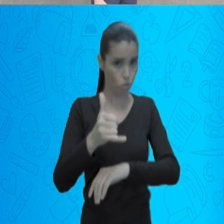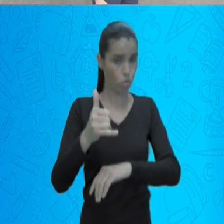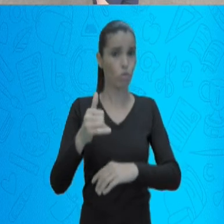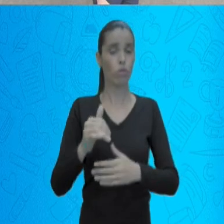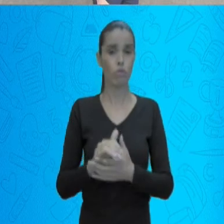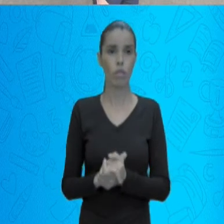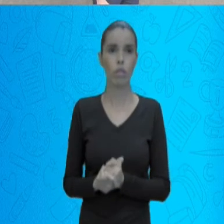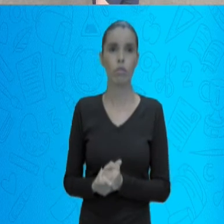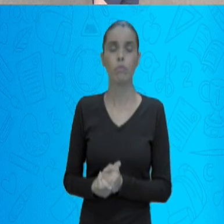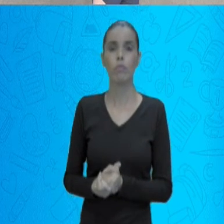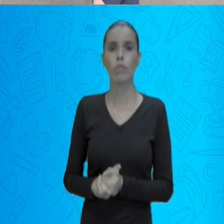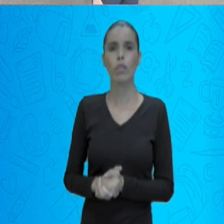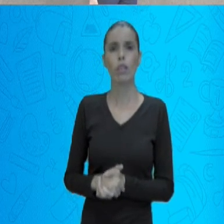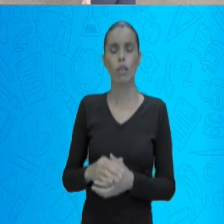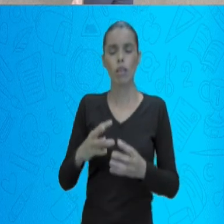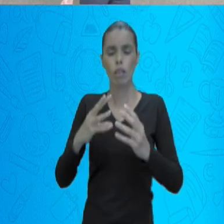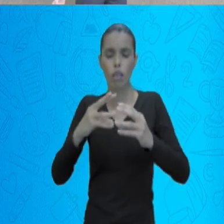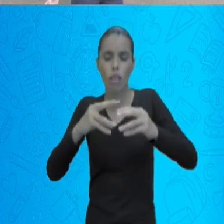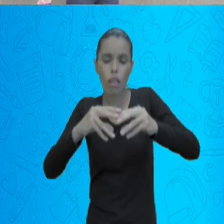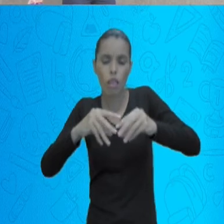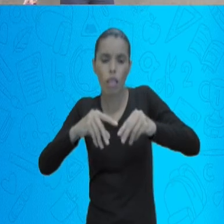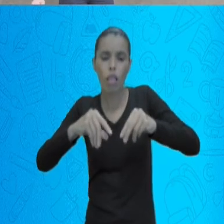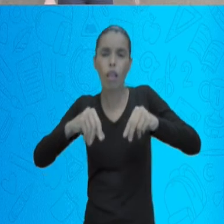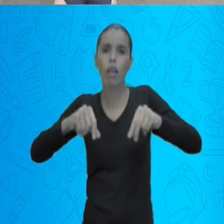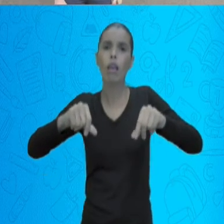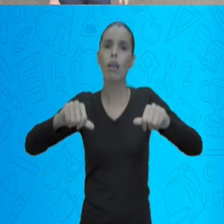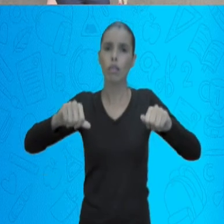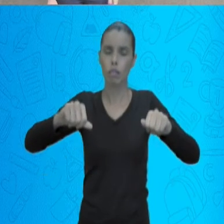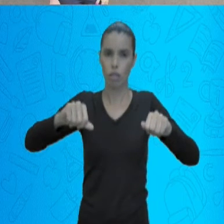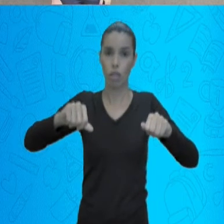Terra, pessoal, terra, mistura